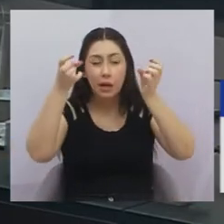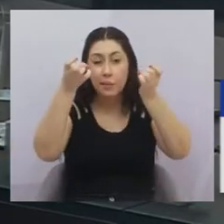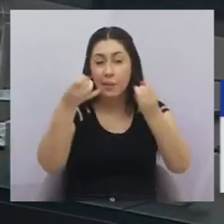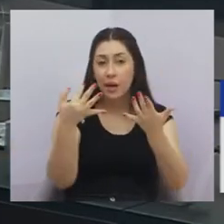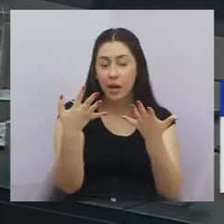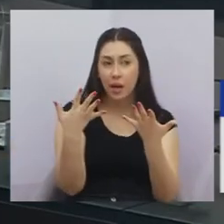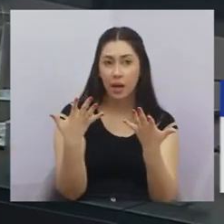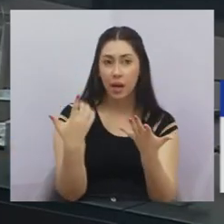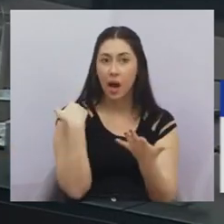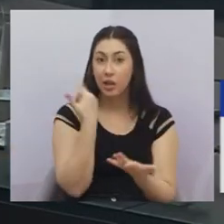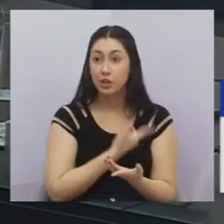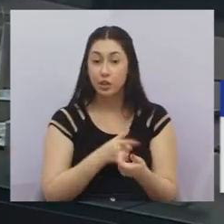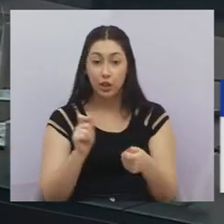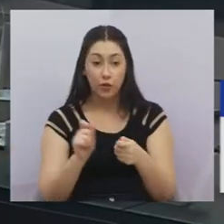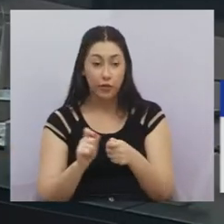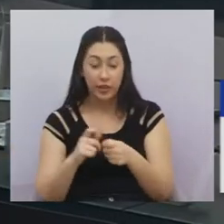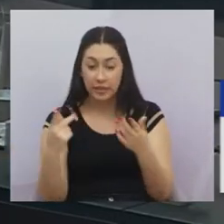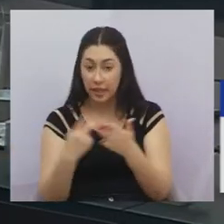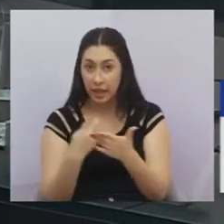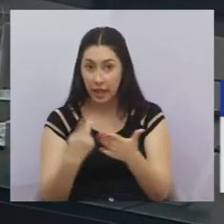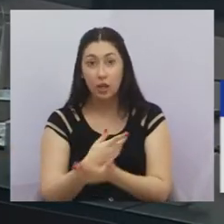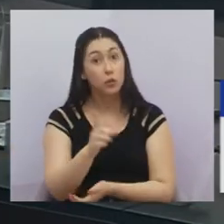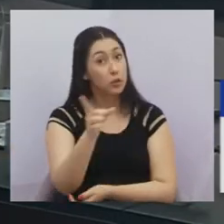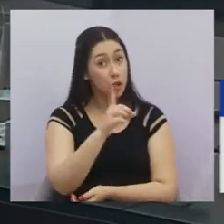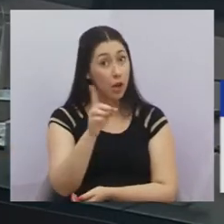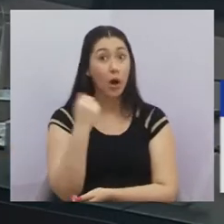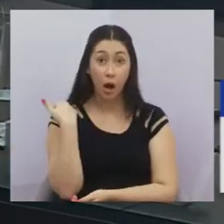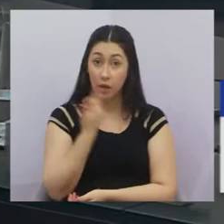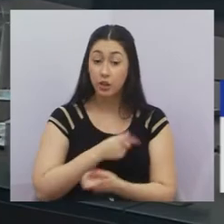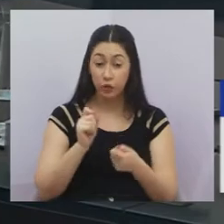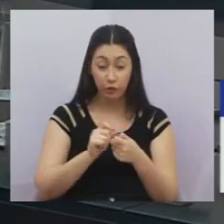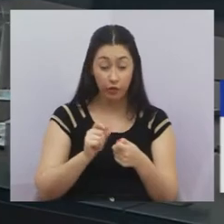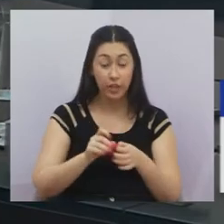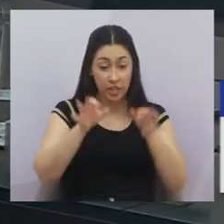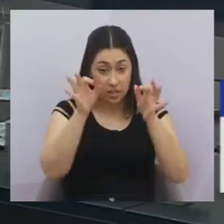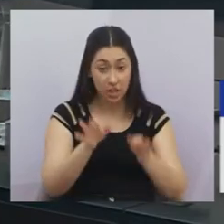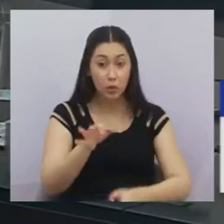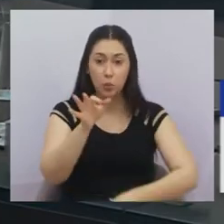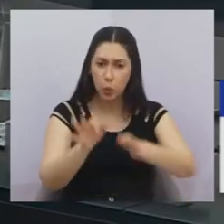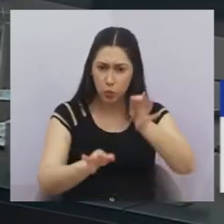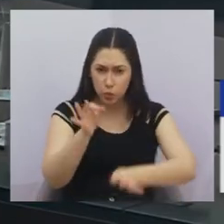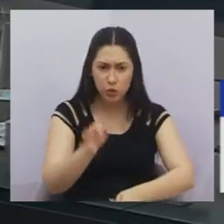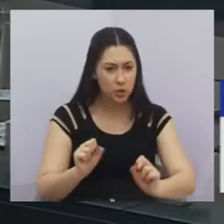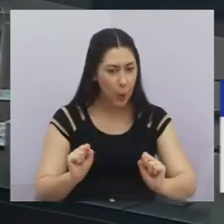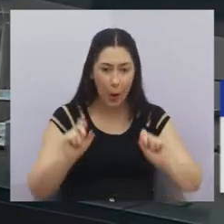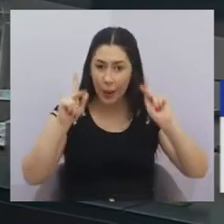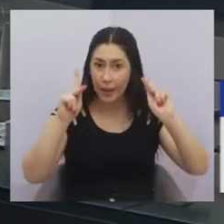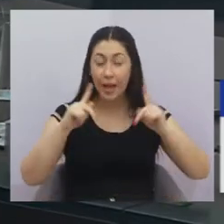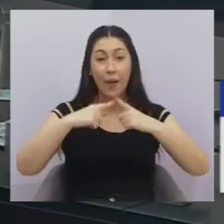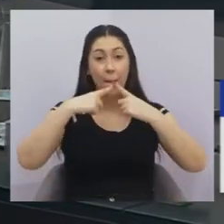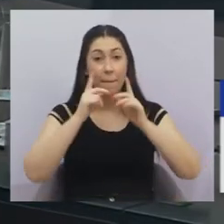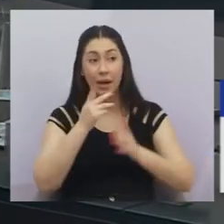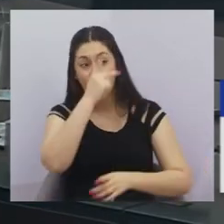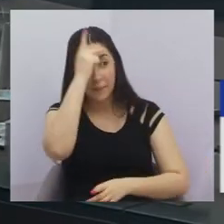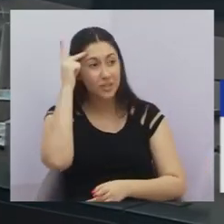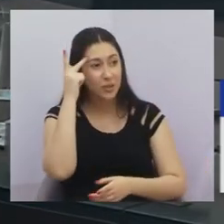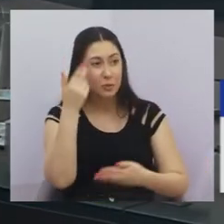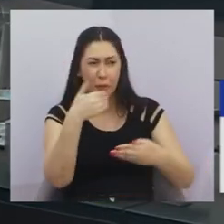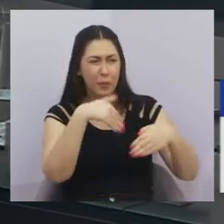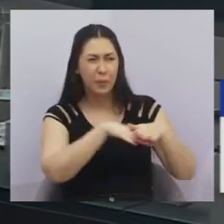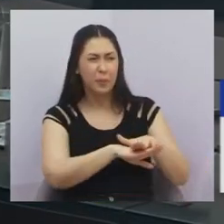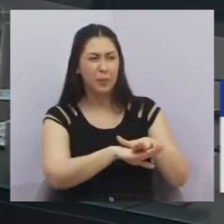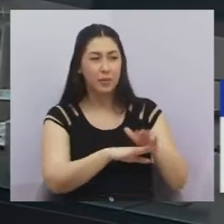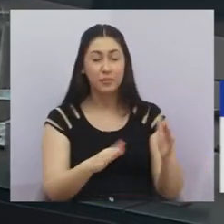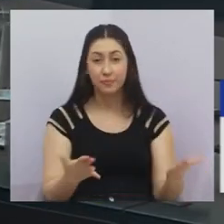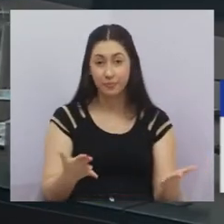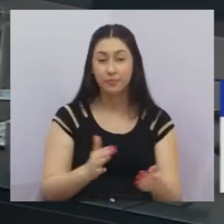não foi má vontade dos profissionais aqui. Não, foram dos próprios vereadores que compõem a comissão que arquivaram. Sim, eu acho super